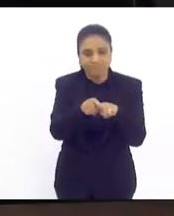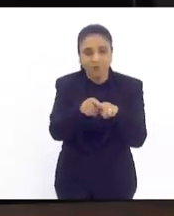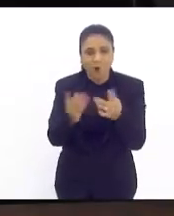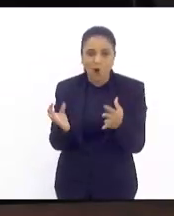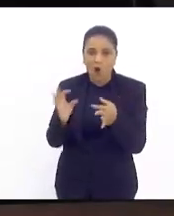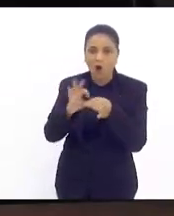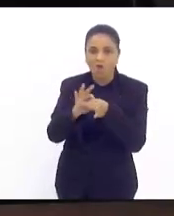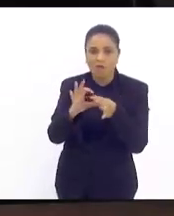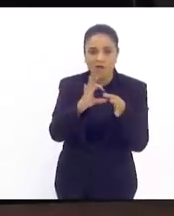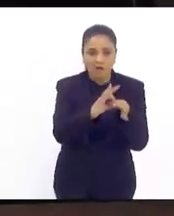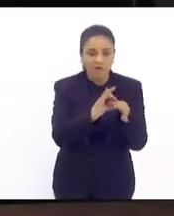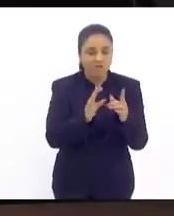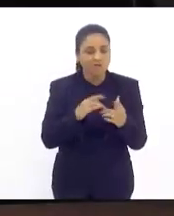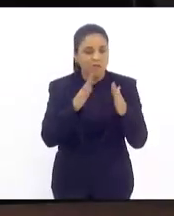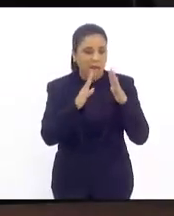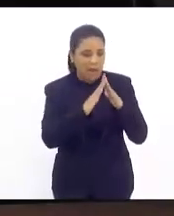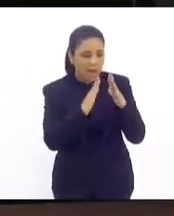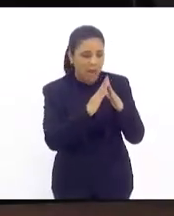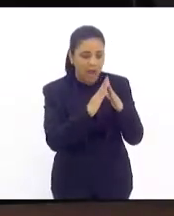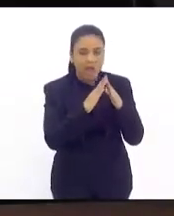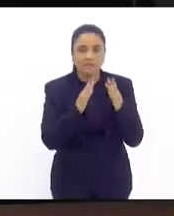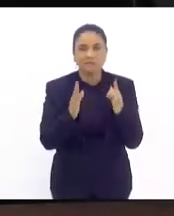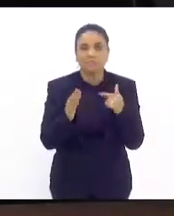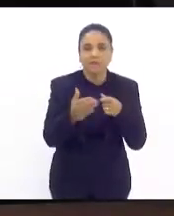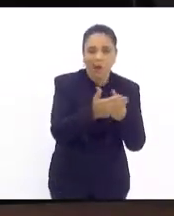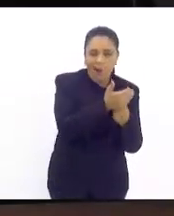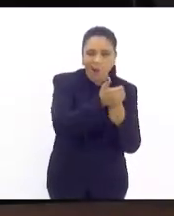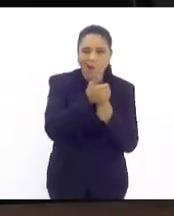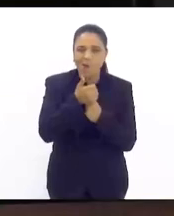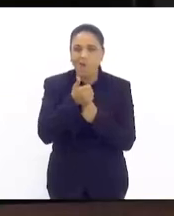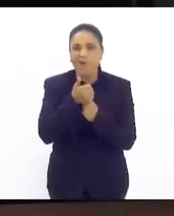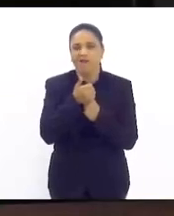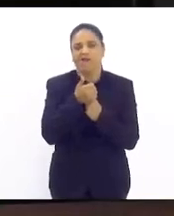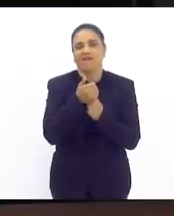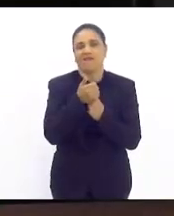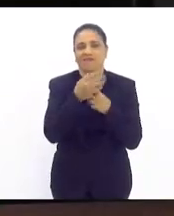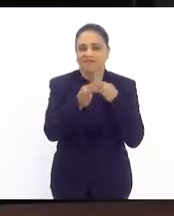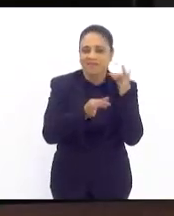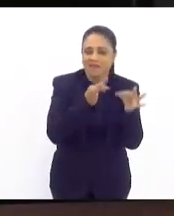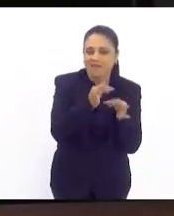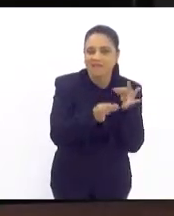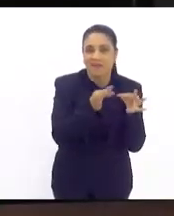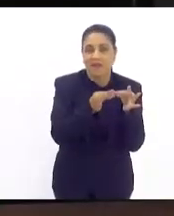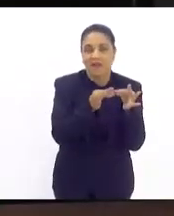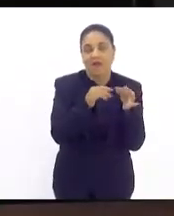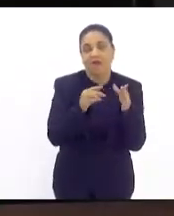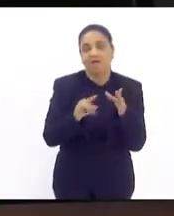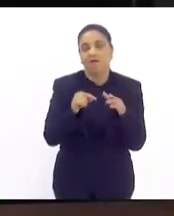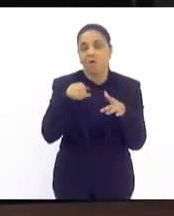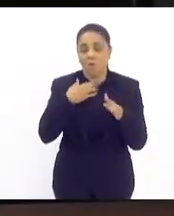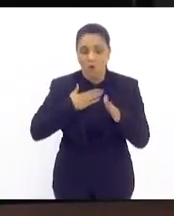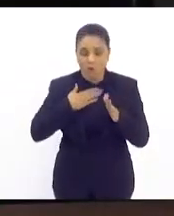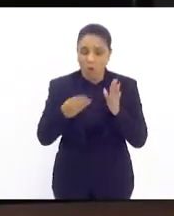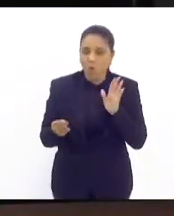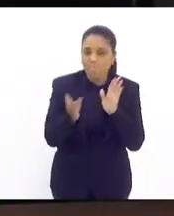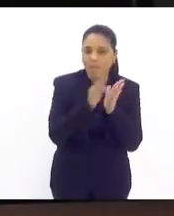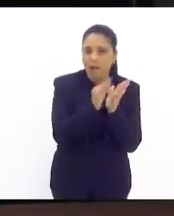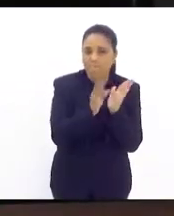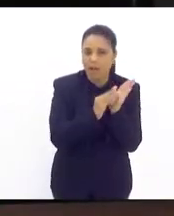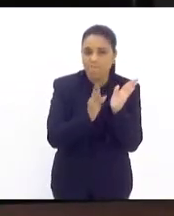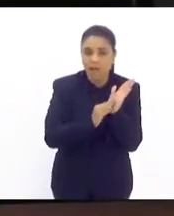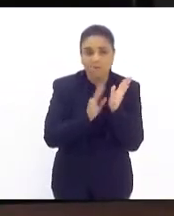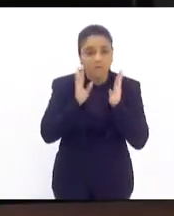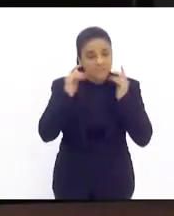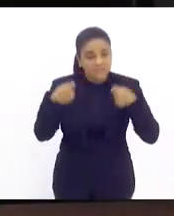tratar ter uma casa de acolhimento que possa acolher essas adolescentes como eu coloquei aqui sem olhar para a educação sem olhar